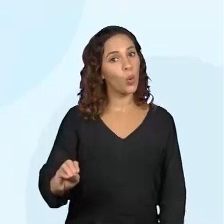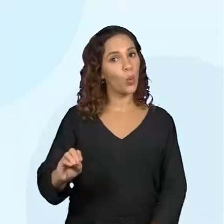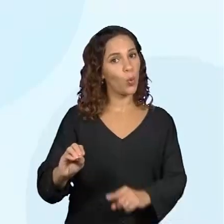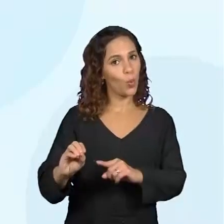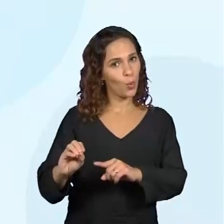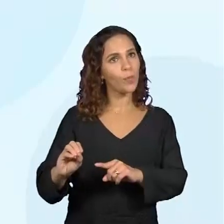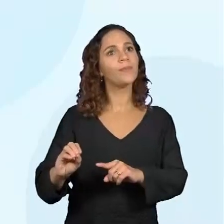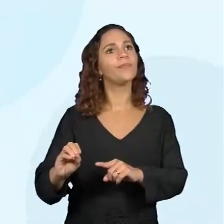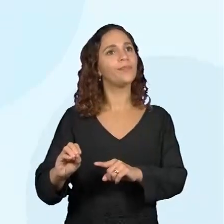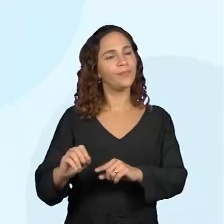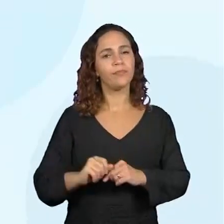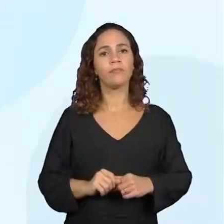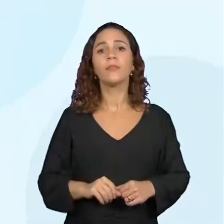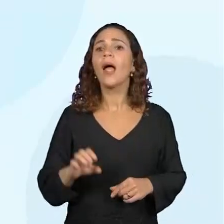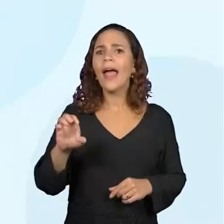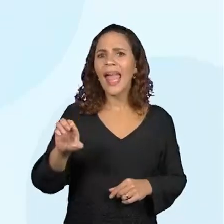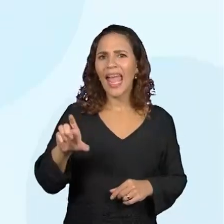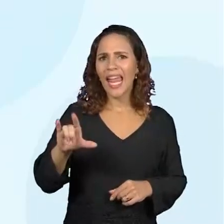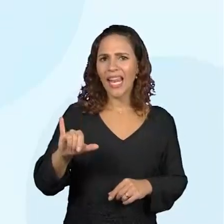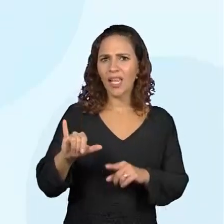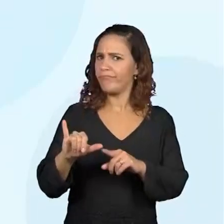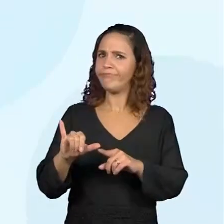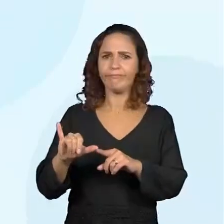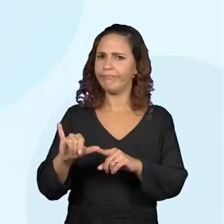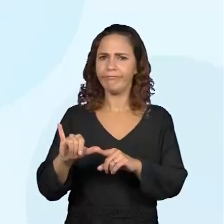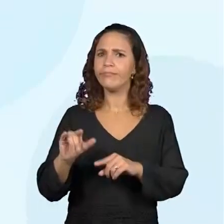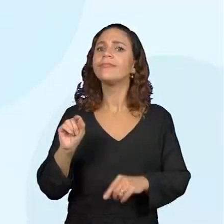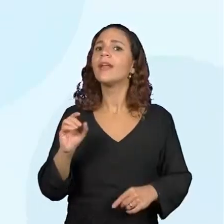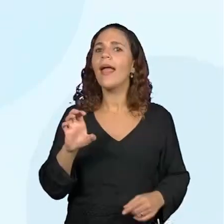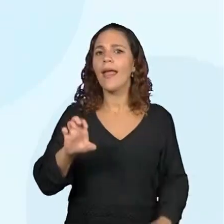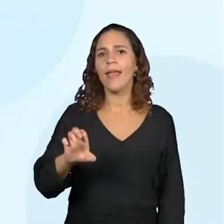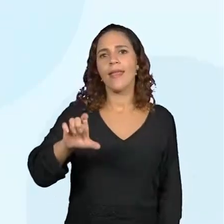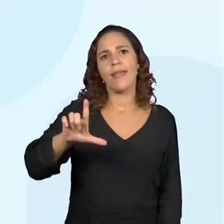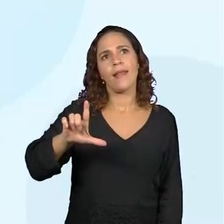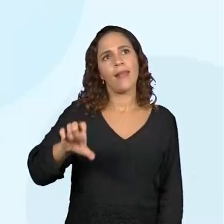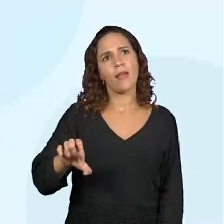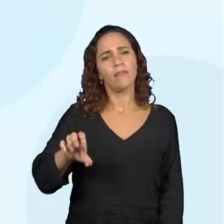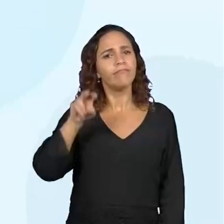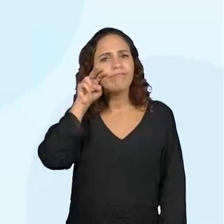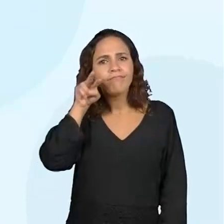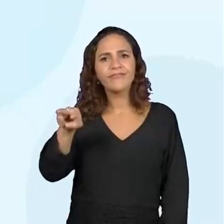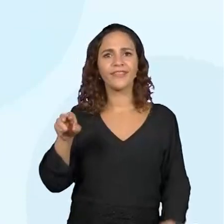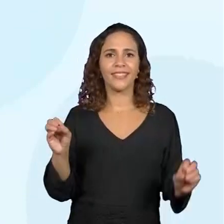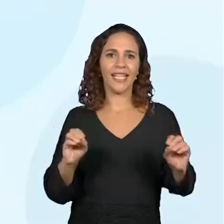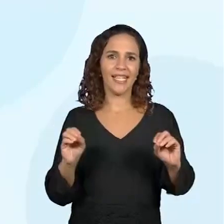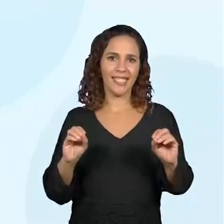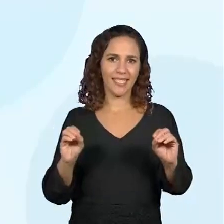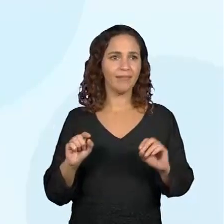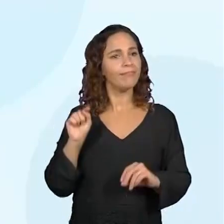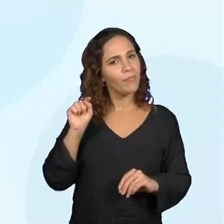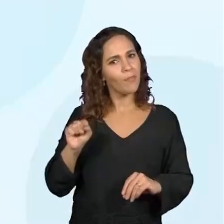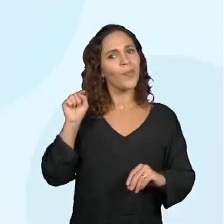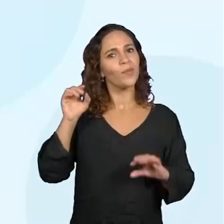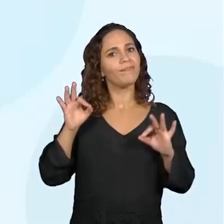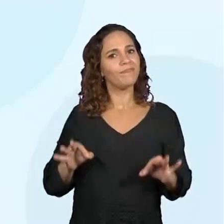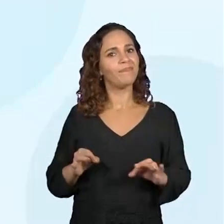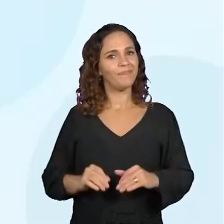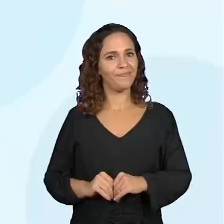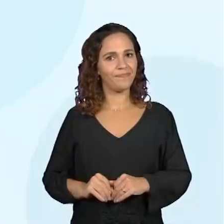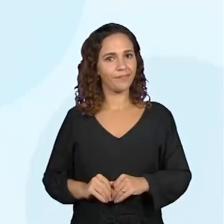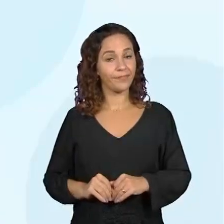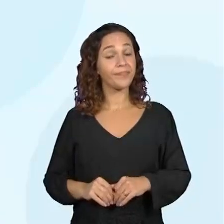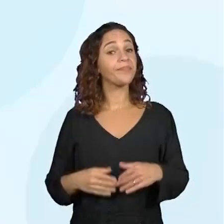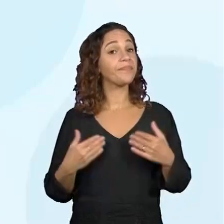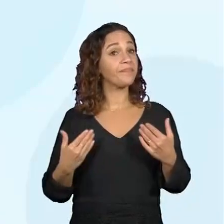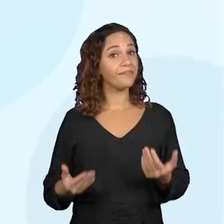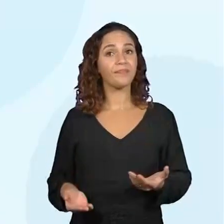Bicho parado, ele nem enxerga. E aí finalizou com o ponto final. Muito legal. E aí,